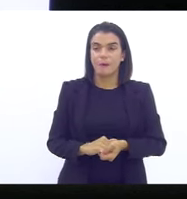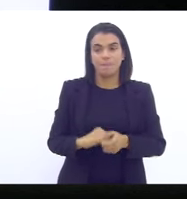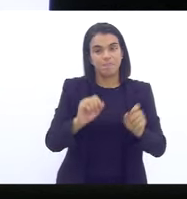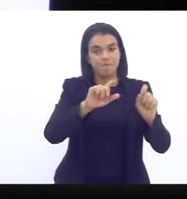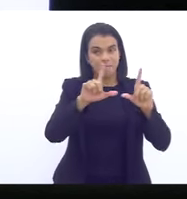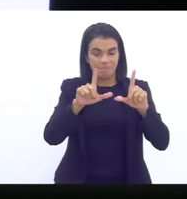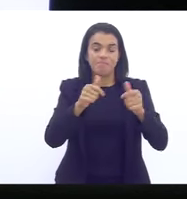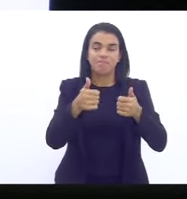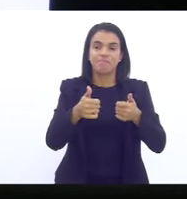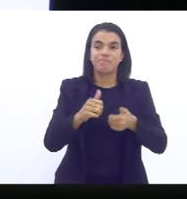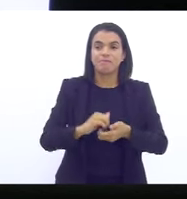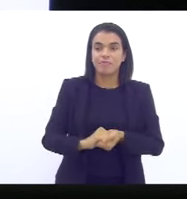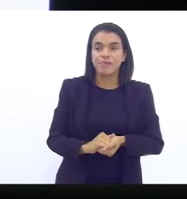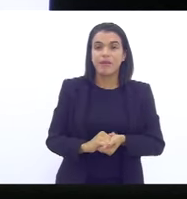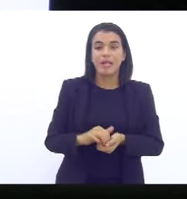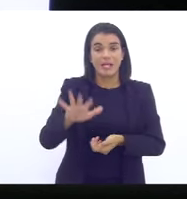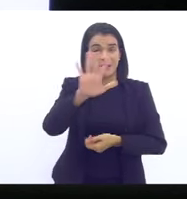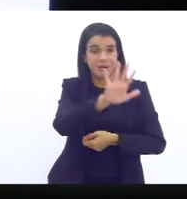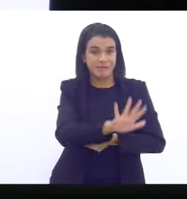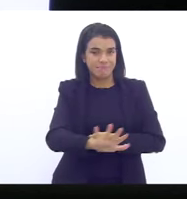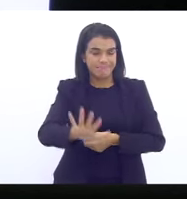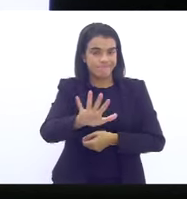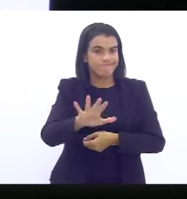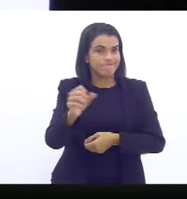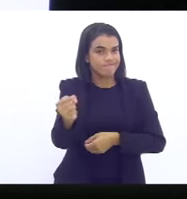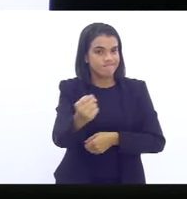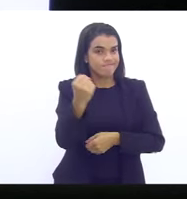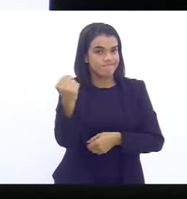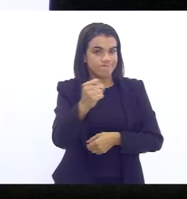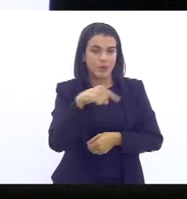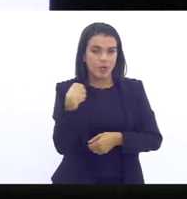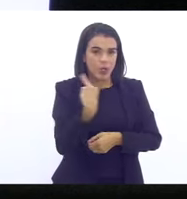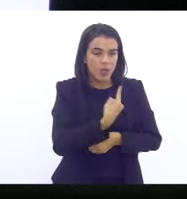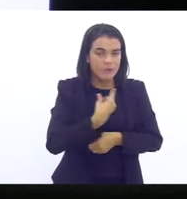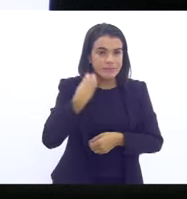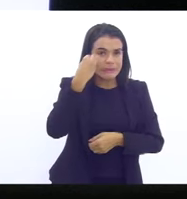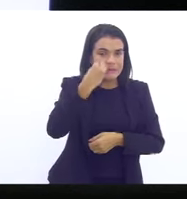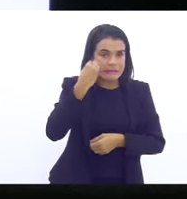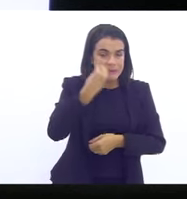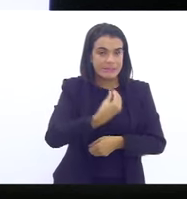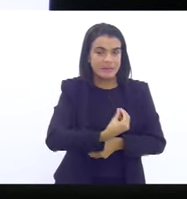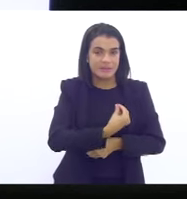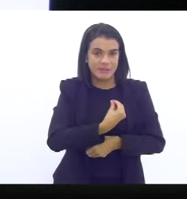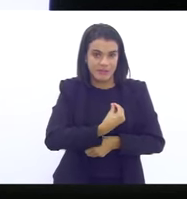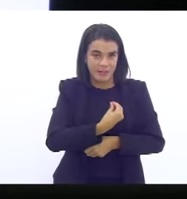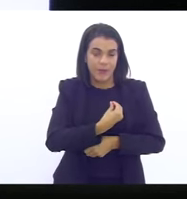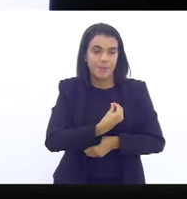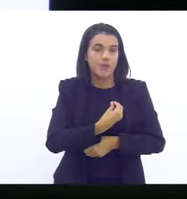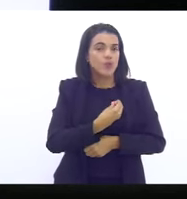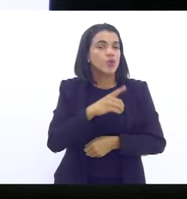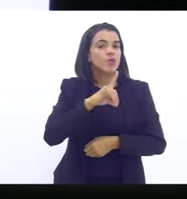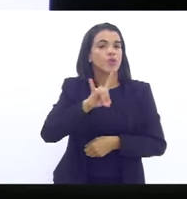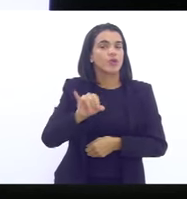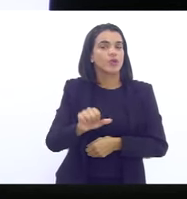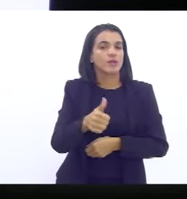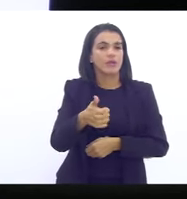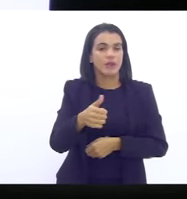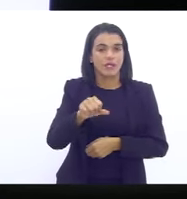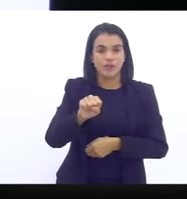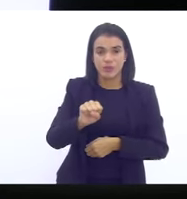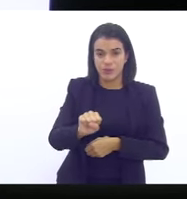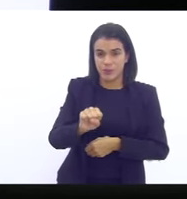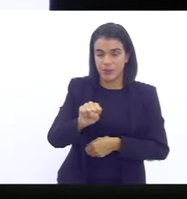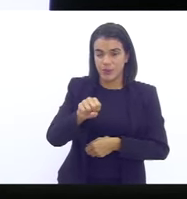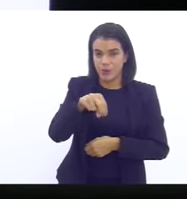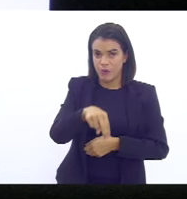Próximo slide. Bom, dado o cenário extremo que vivenciamos no último dia 18,